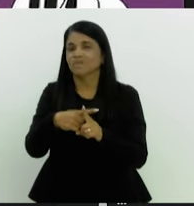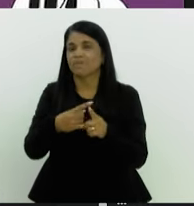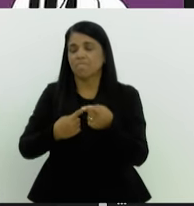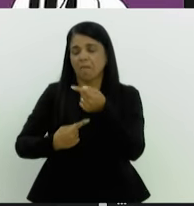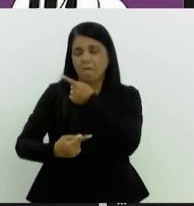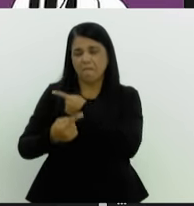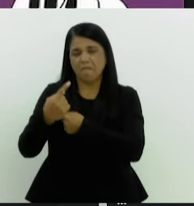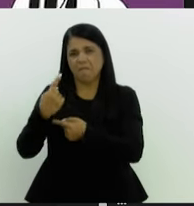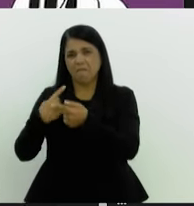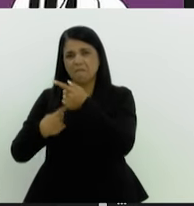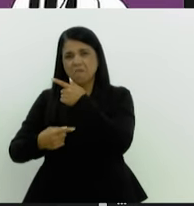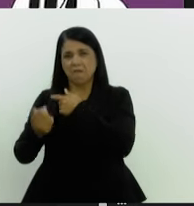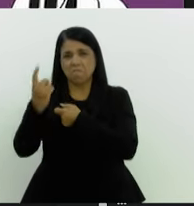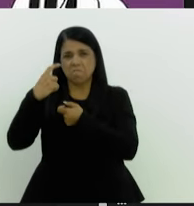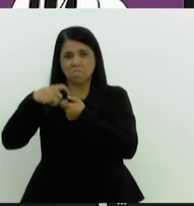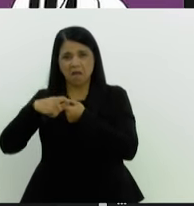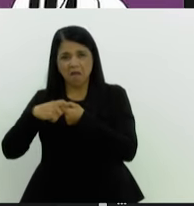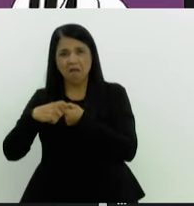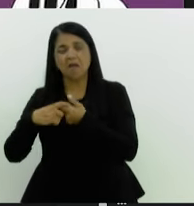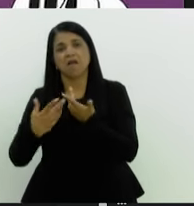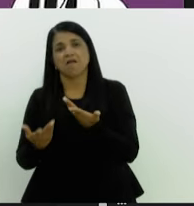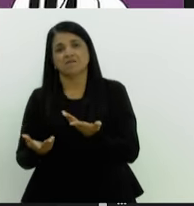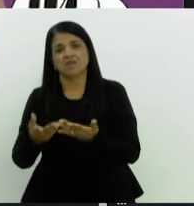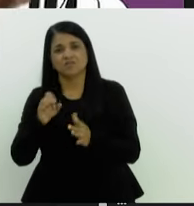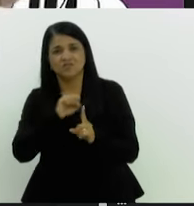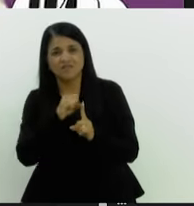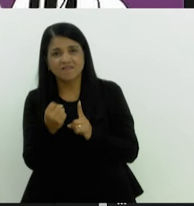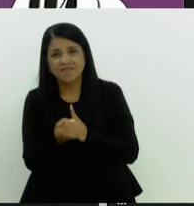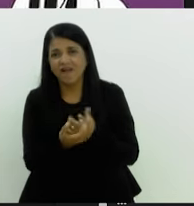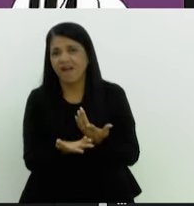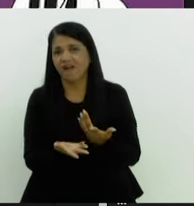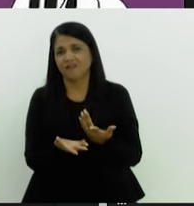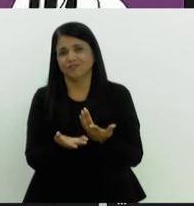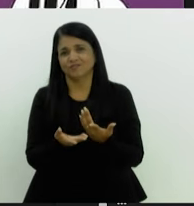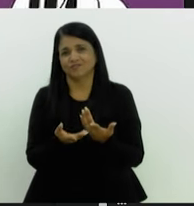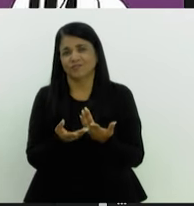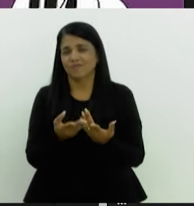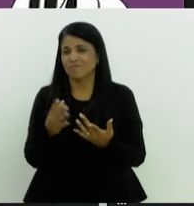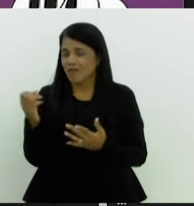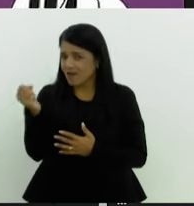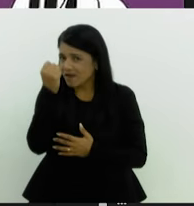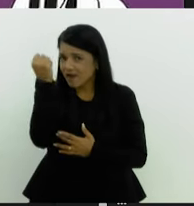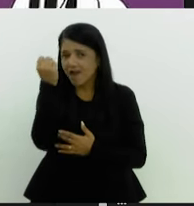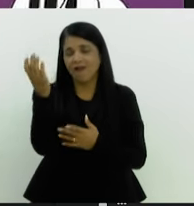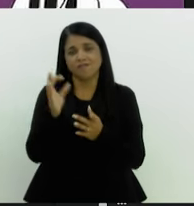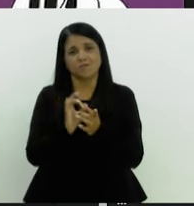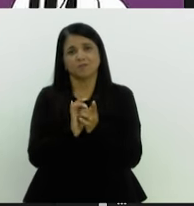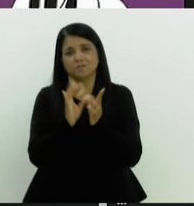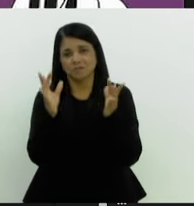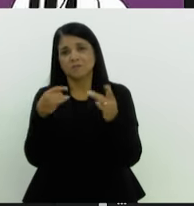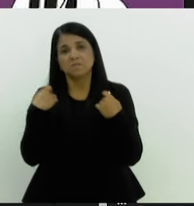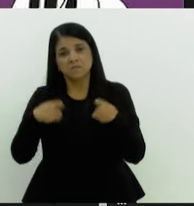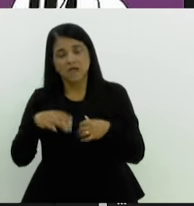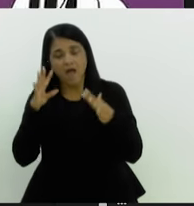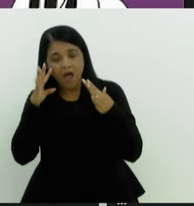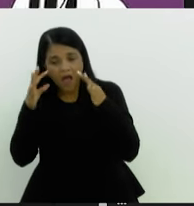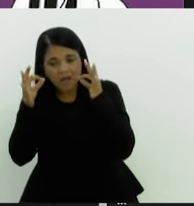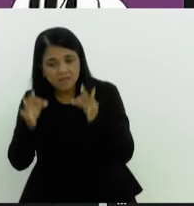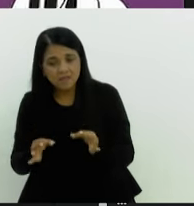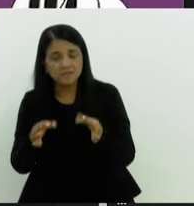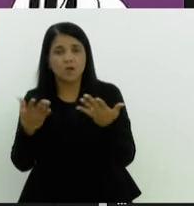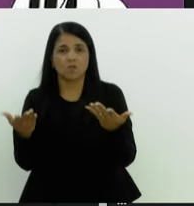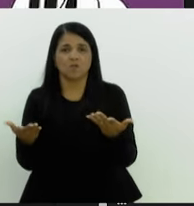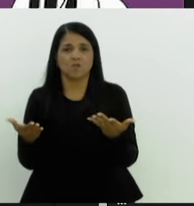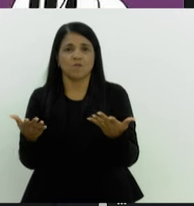gravíssimo na nossa sociedade é um retrocesso muito grave para nossa democracia Temos que estar atentos e atentas a isso porque